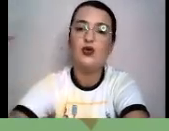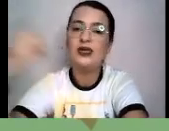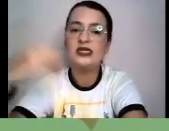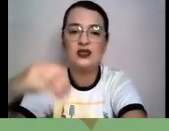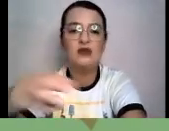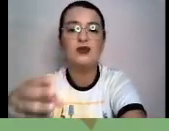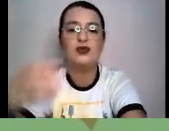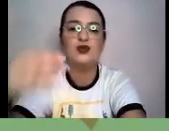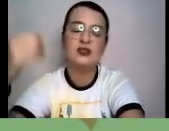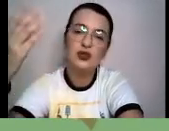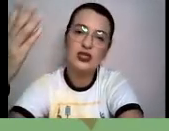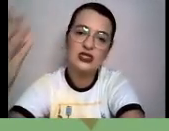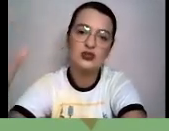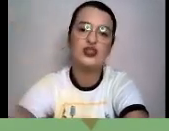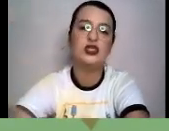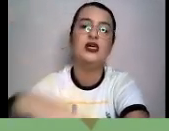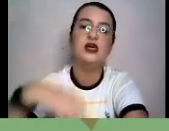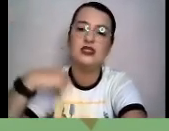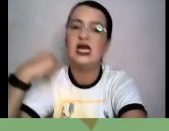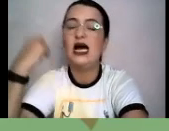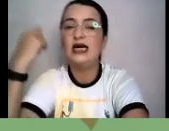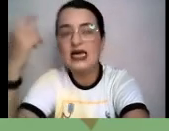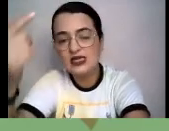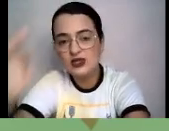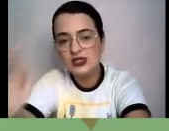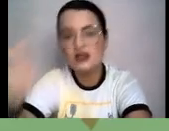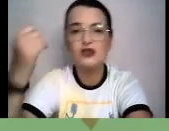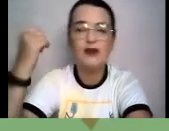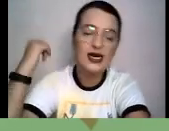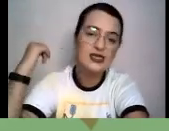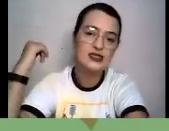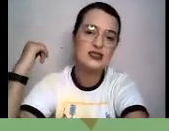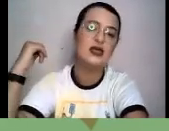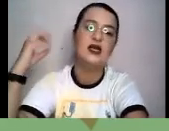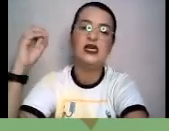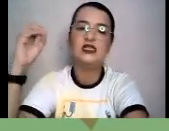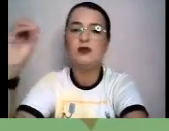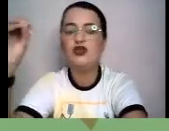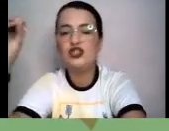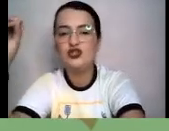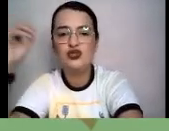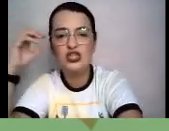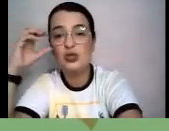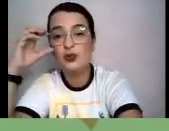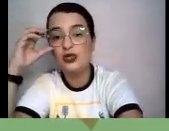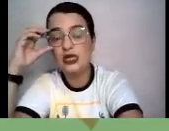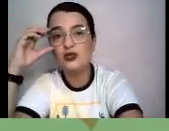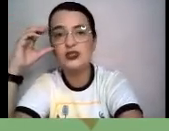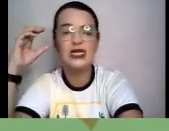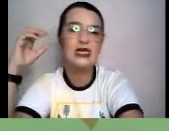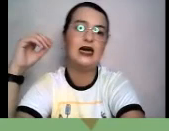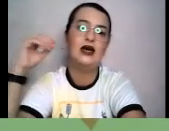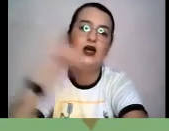Essa compreensão de mundo, suas mudanças constantes, as relações entre os países. Desse modo, o estudo da